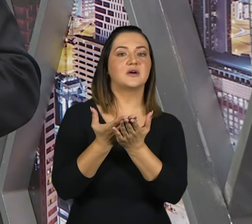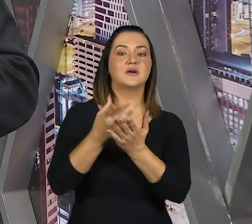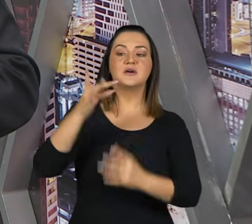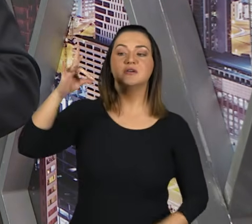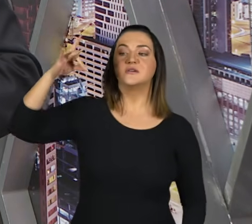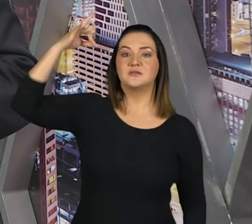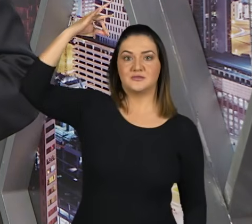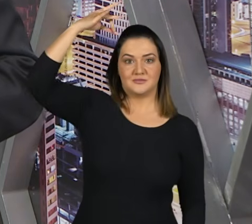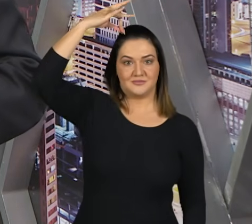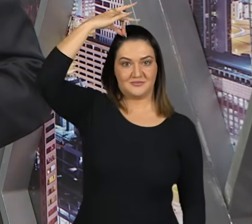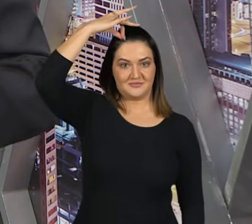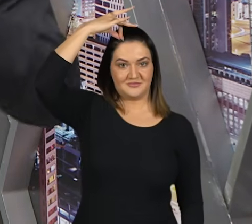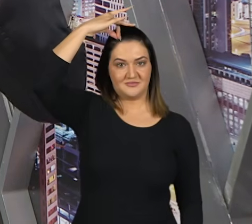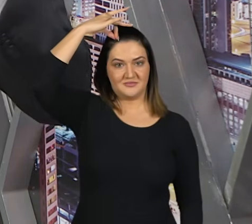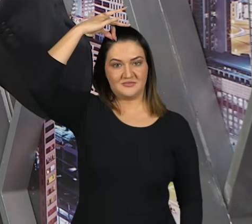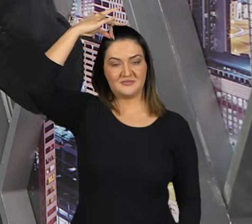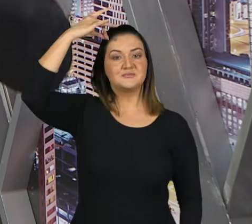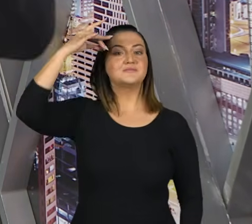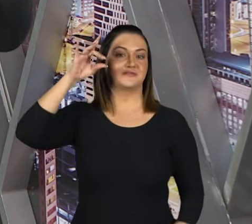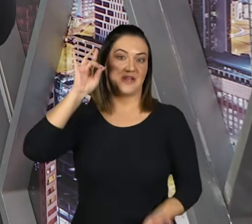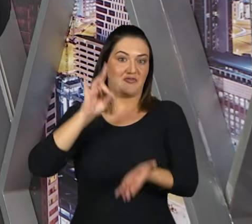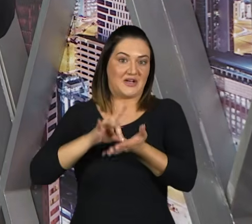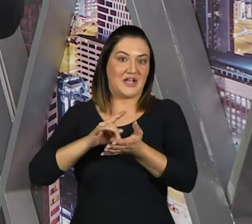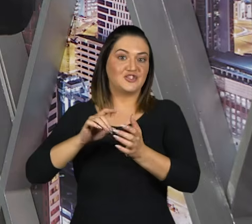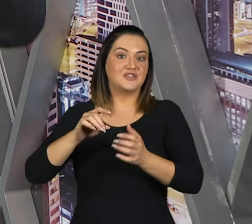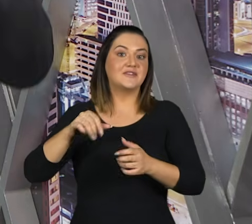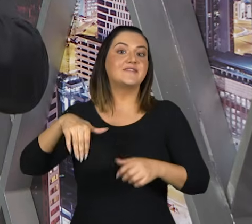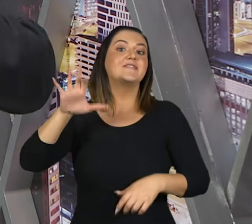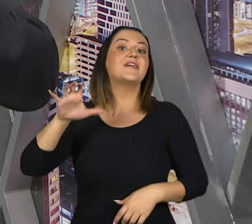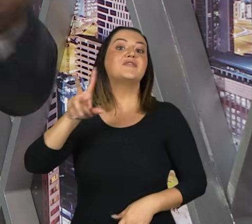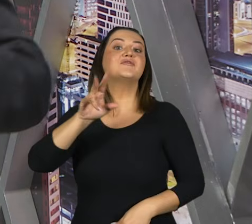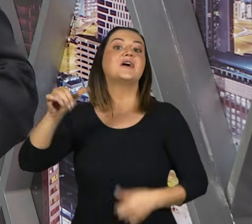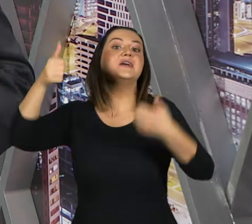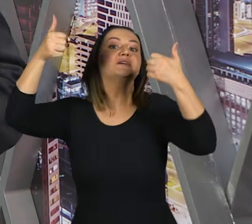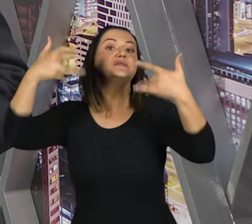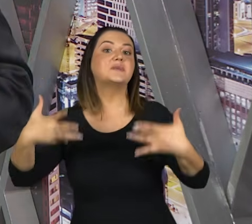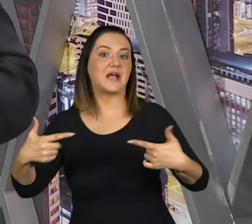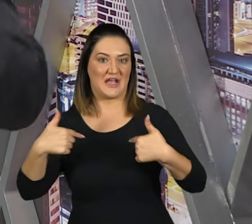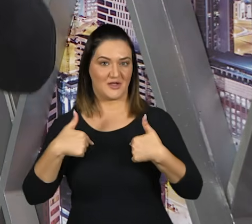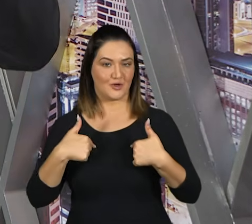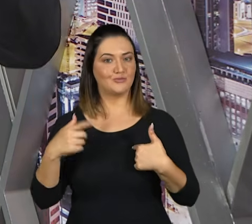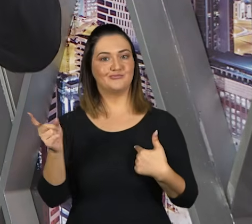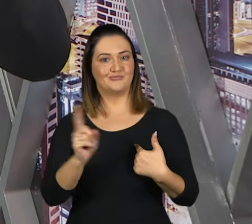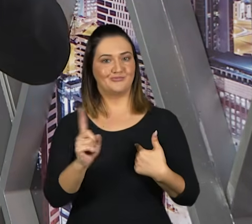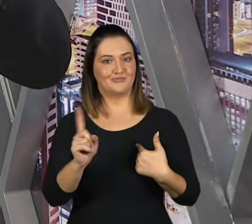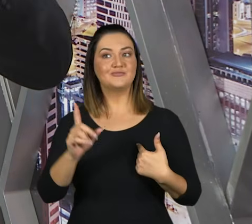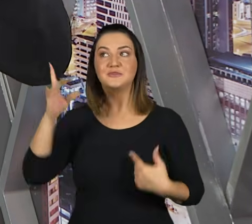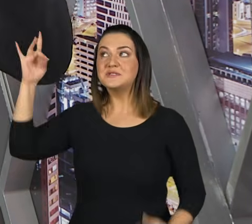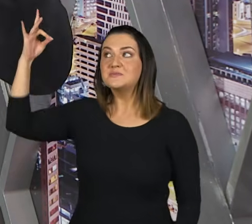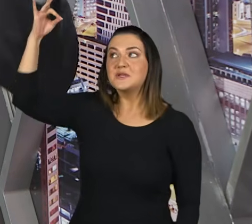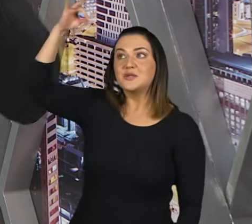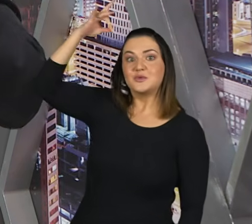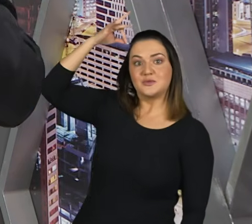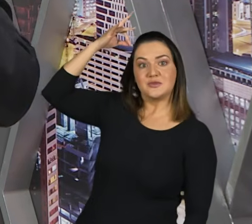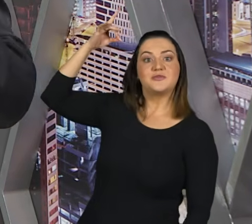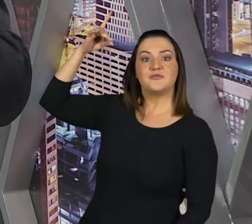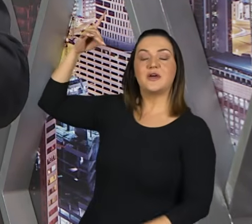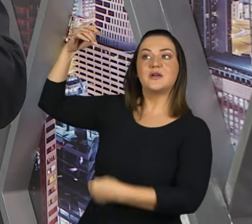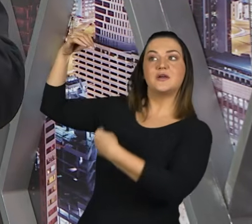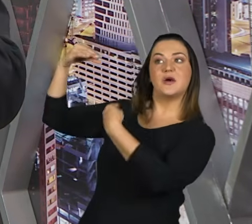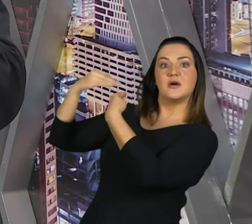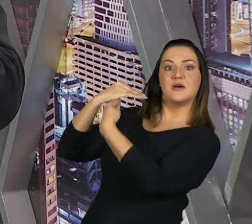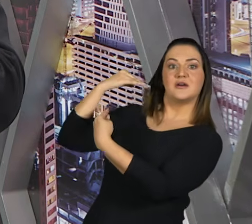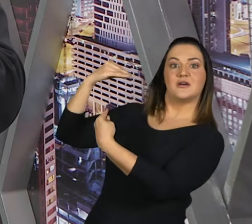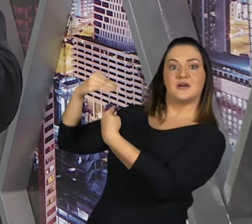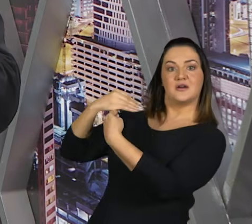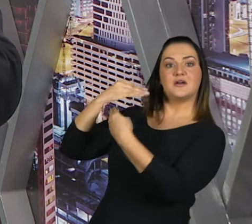pouco sobre o Espírito Santo. Na verdade, quem vai nos dar o estudo é o Espírito Santo. Quem vai nos direcionar é Ele mesmo. Quem vai